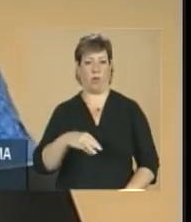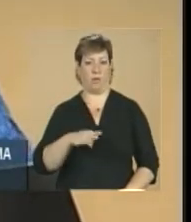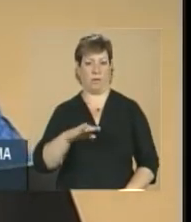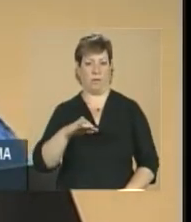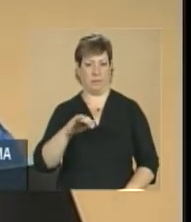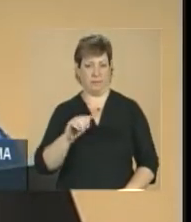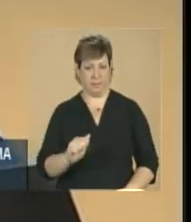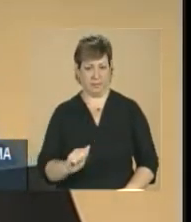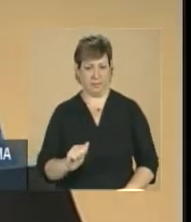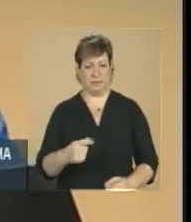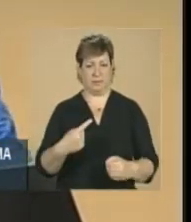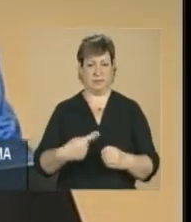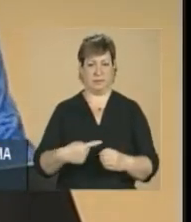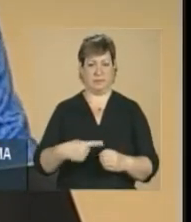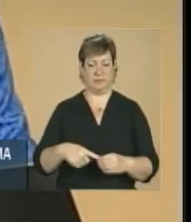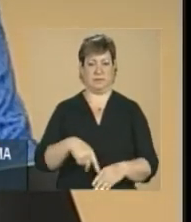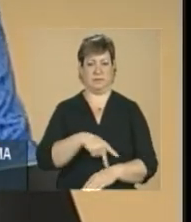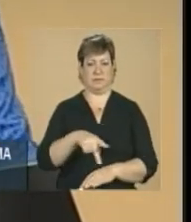para